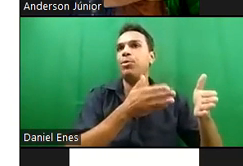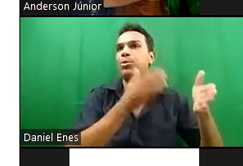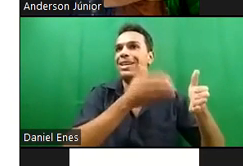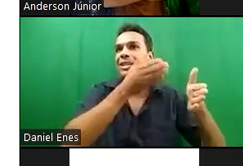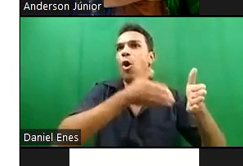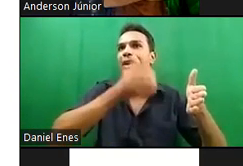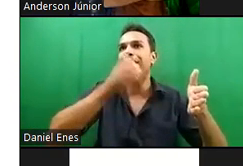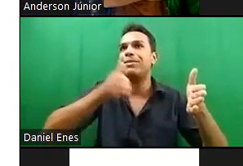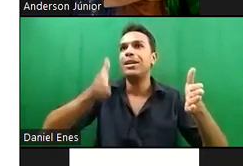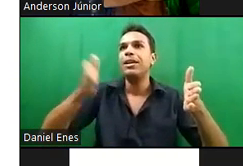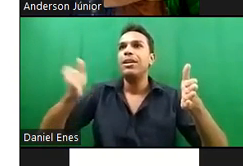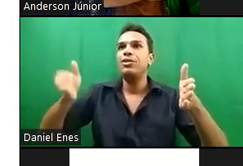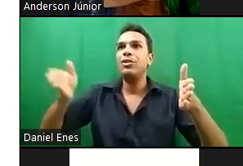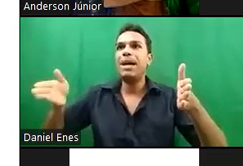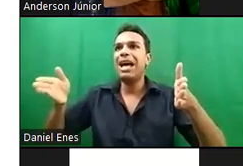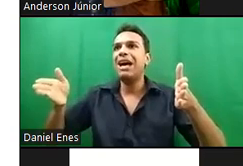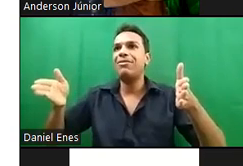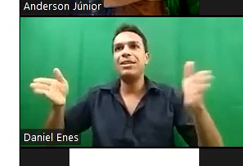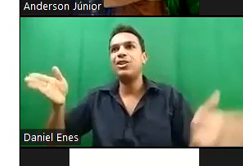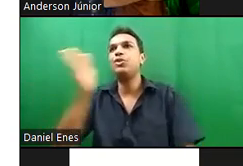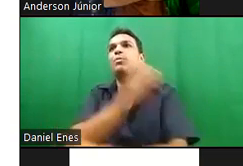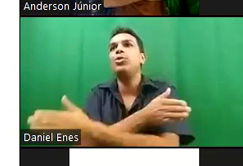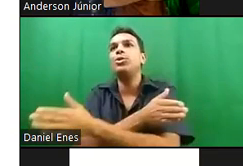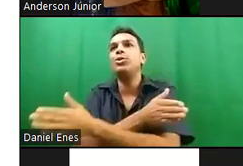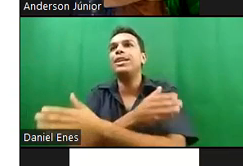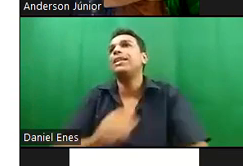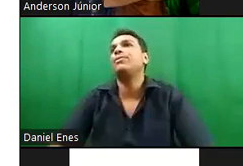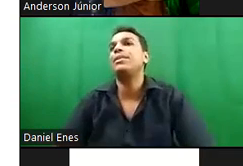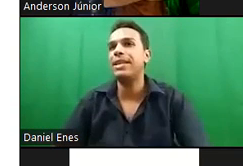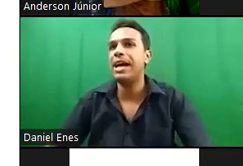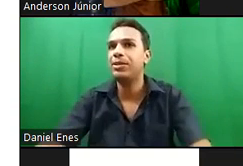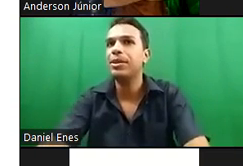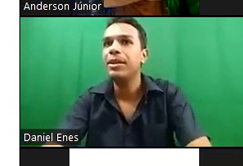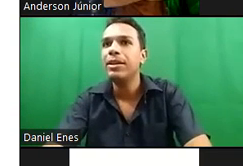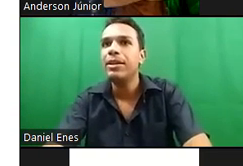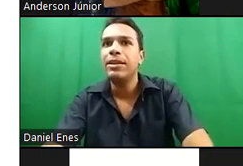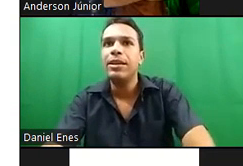língua portuguesa em ordem de palavras, a gente muda na língua de sinais.